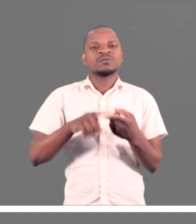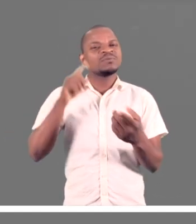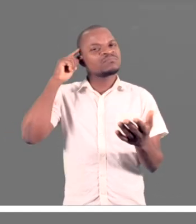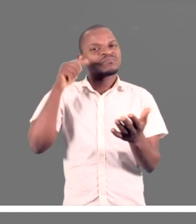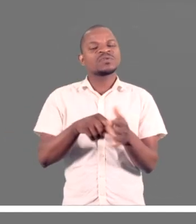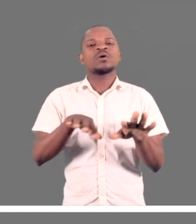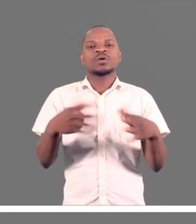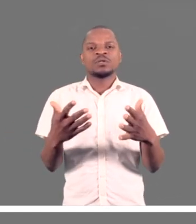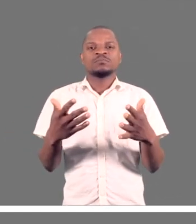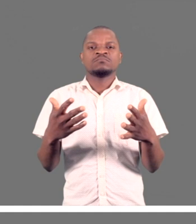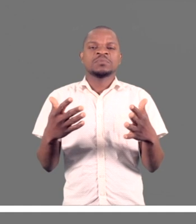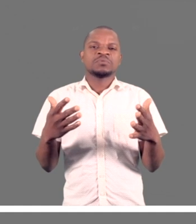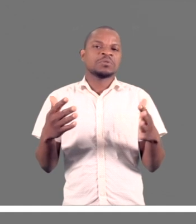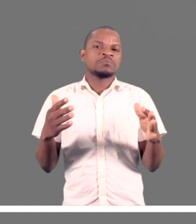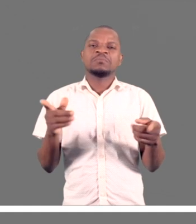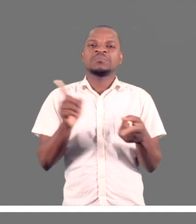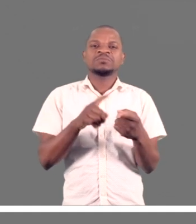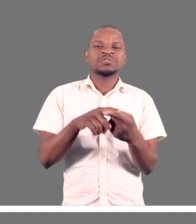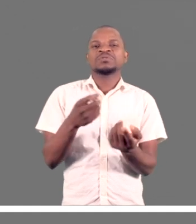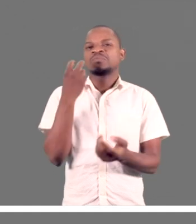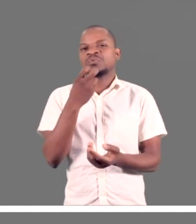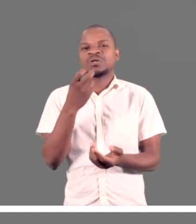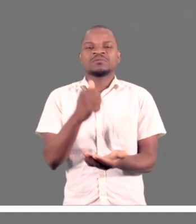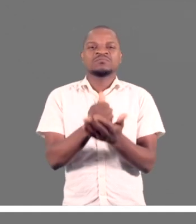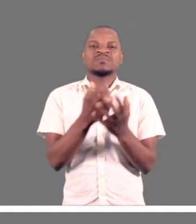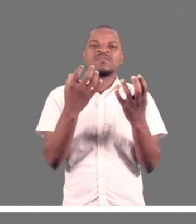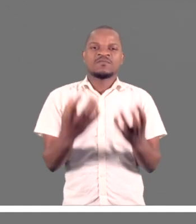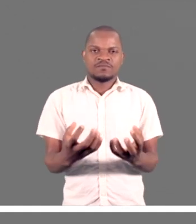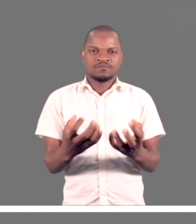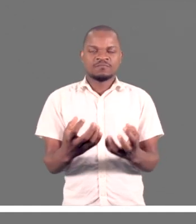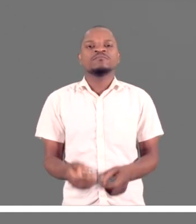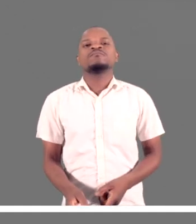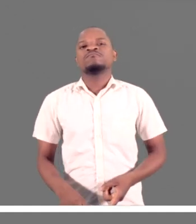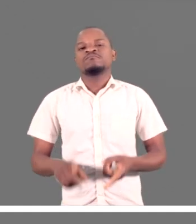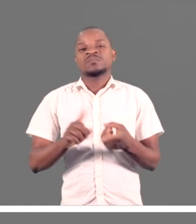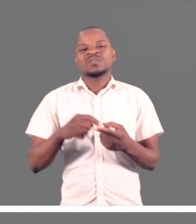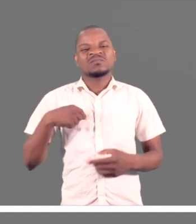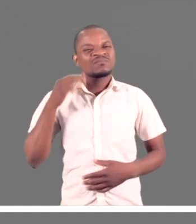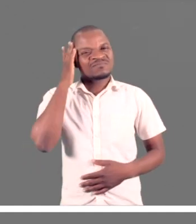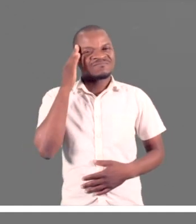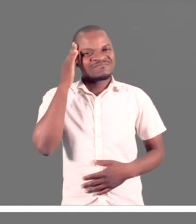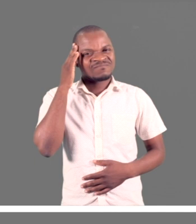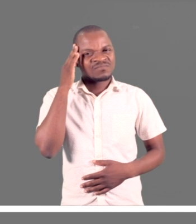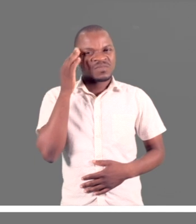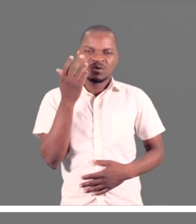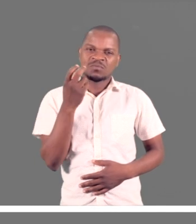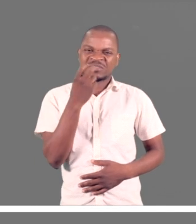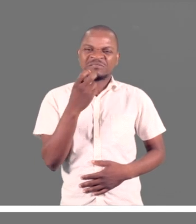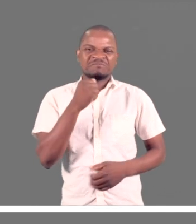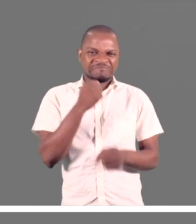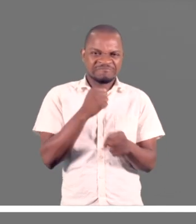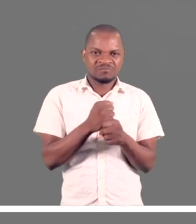impostas que significaram a redução da mobilidade para a busca de algum sustento. Espero dar o meu máximo